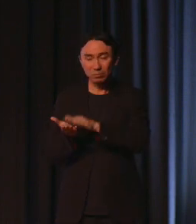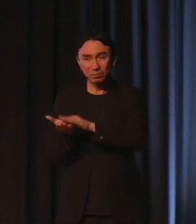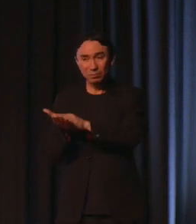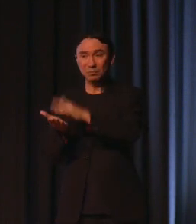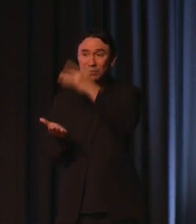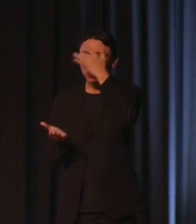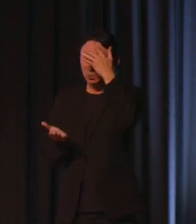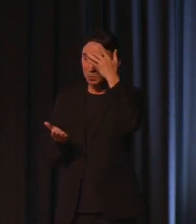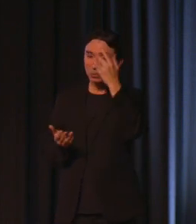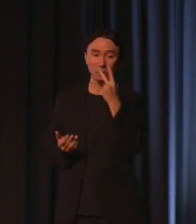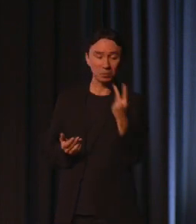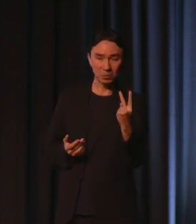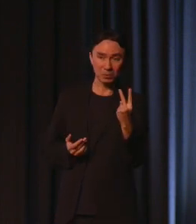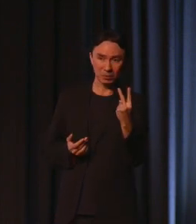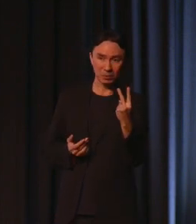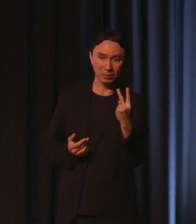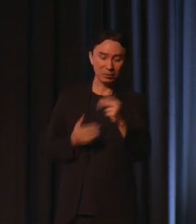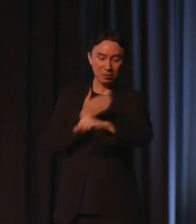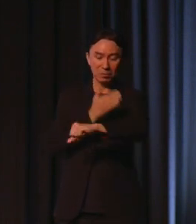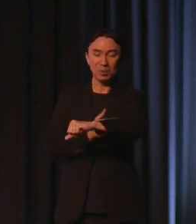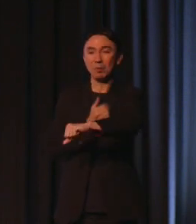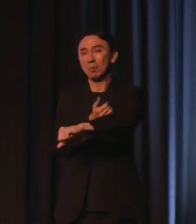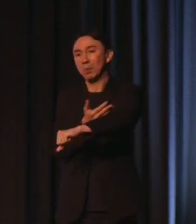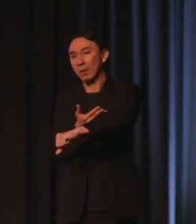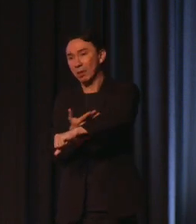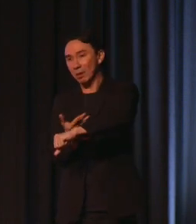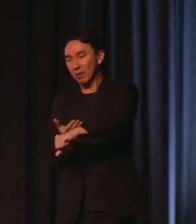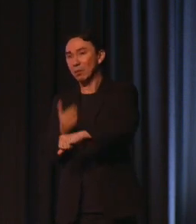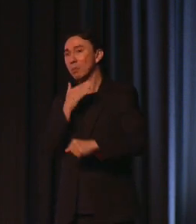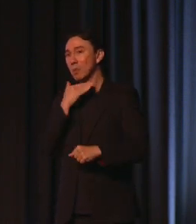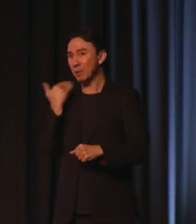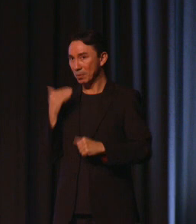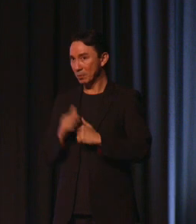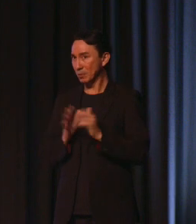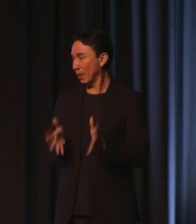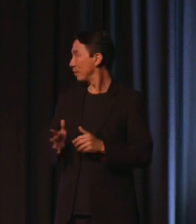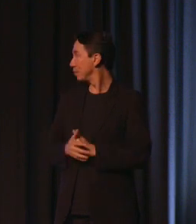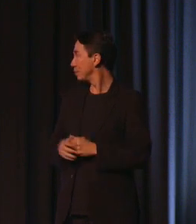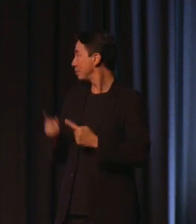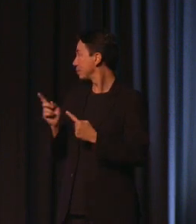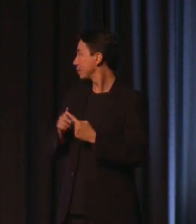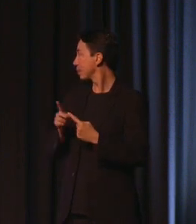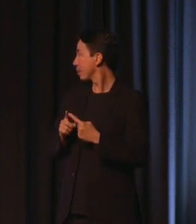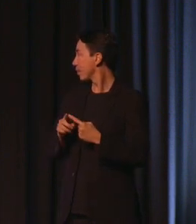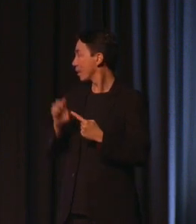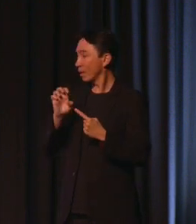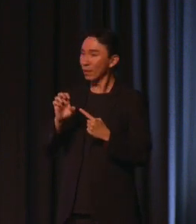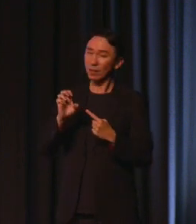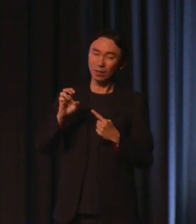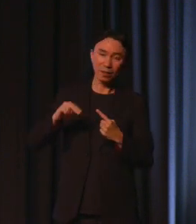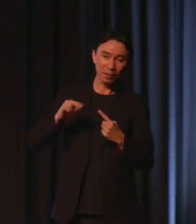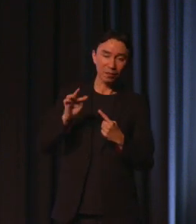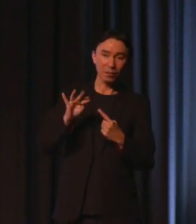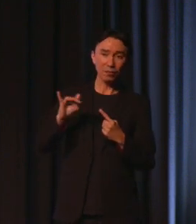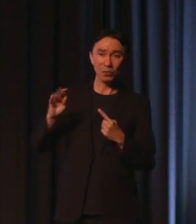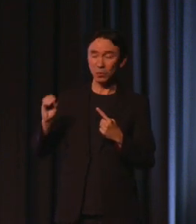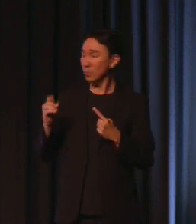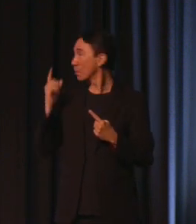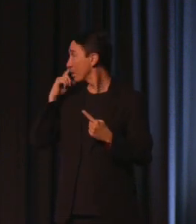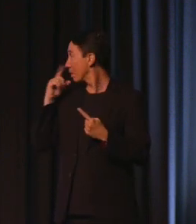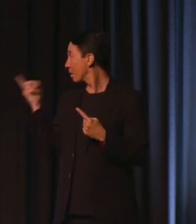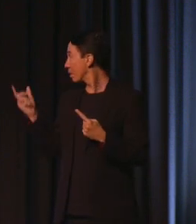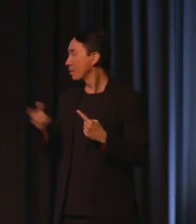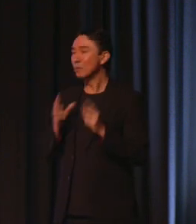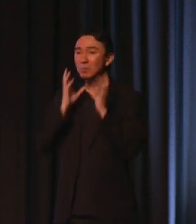que já nos deixaram. O Enfio, o de barba, para quem não conhece, dentre outras profissões que ele teve, ele